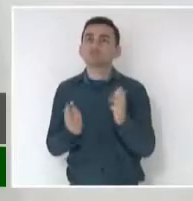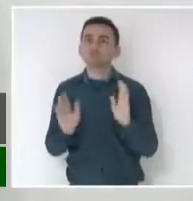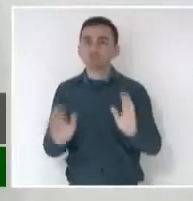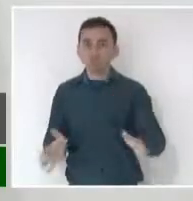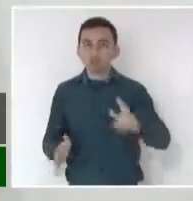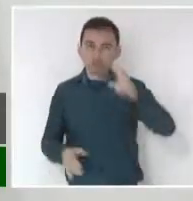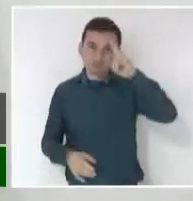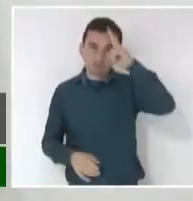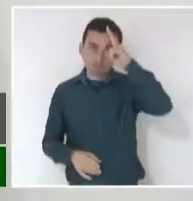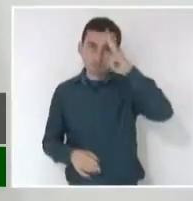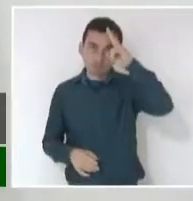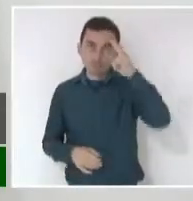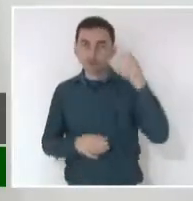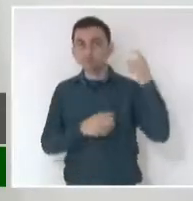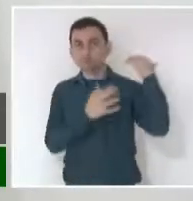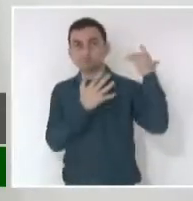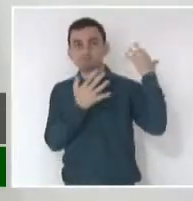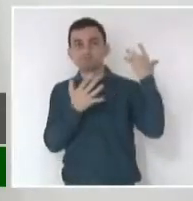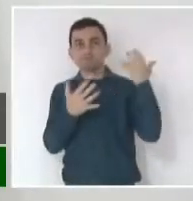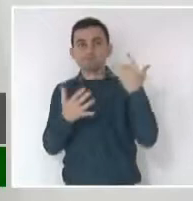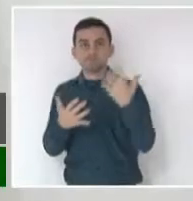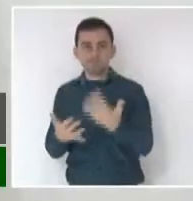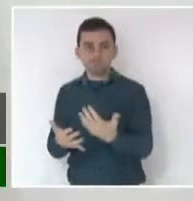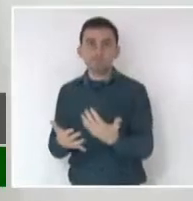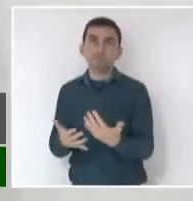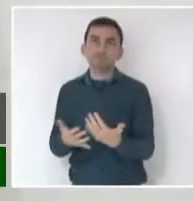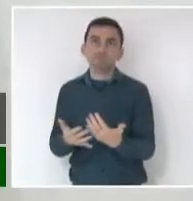historicamente, vêm sendo